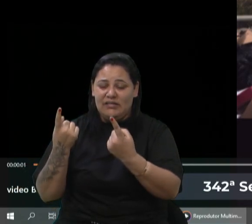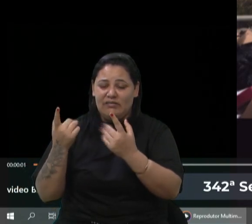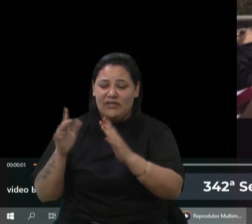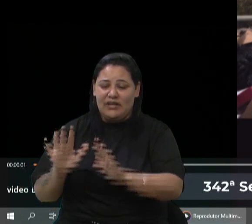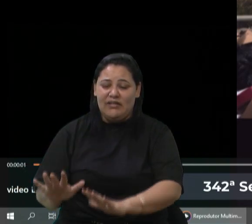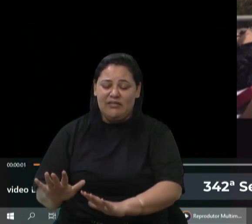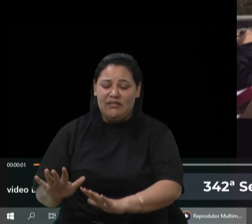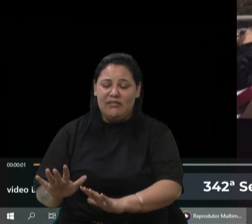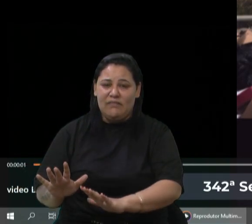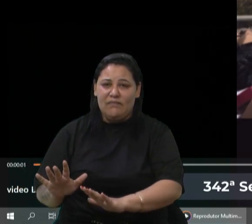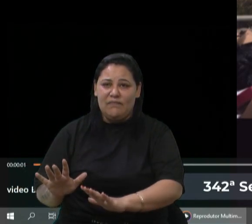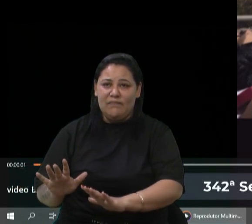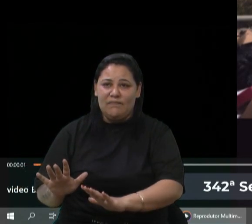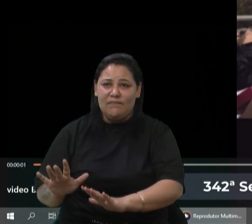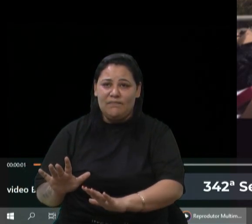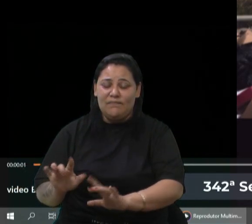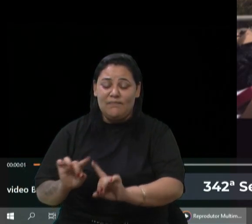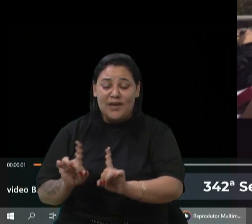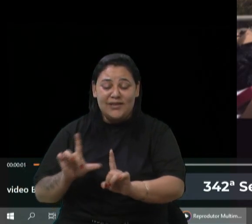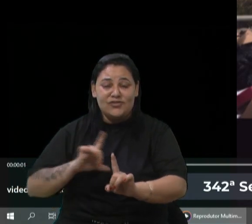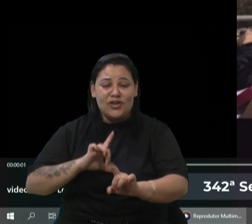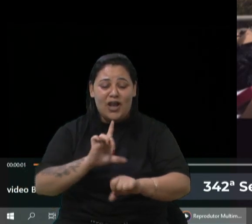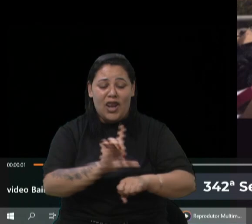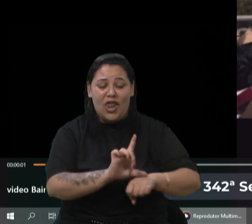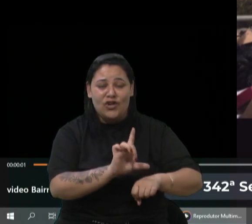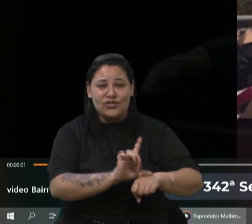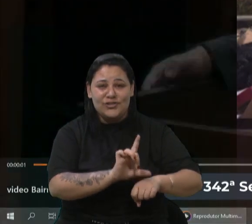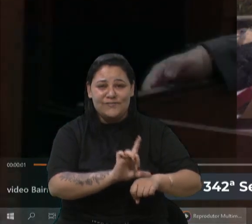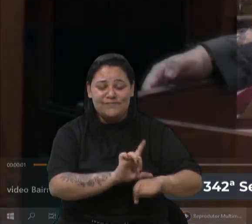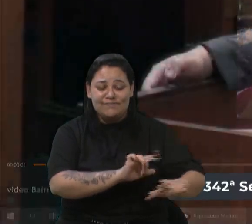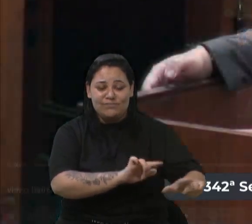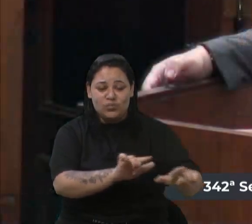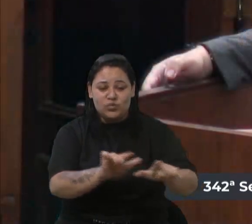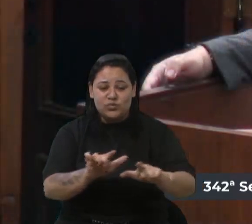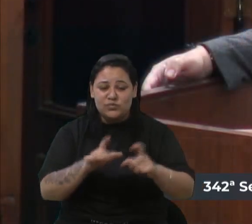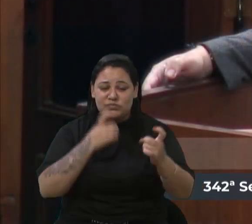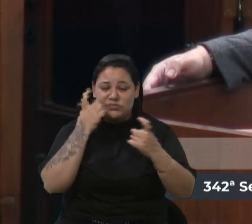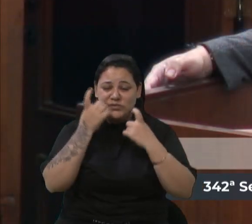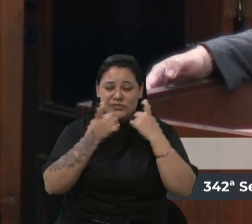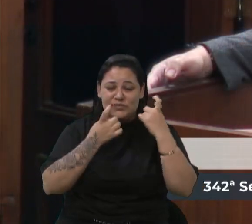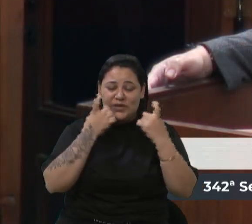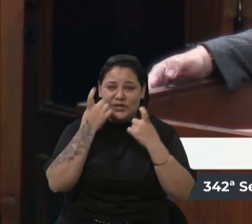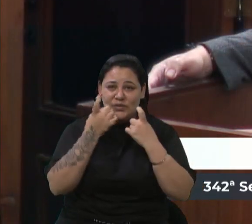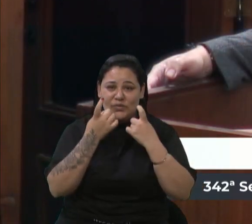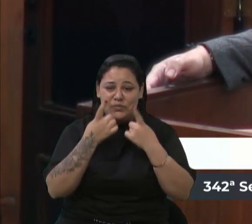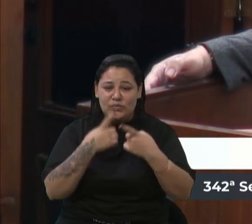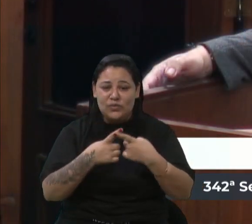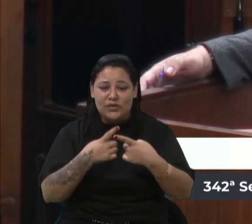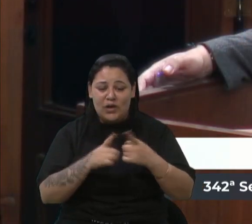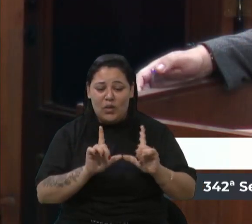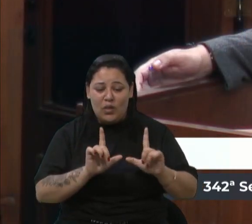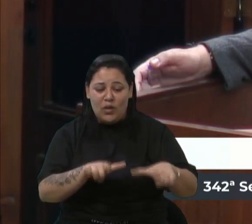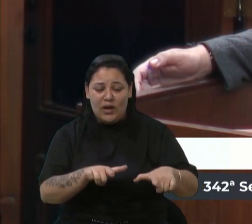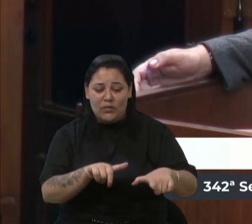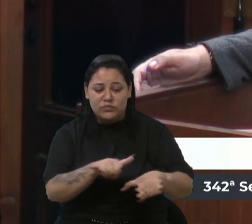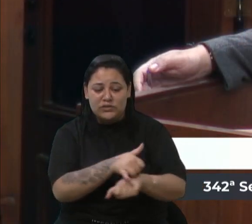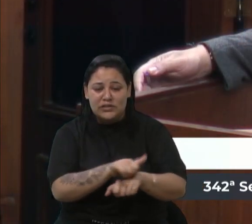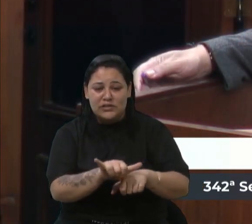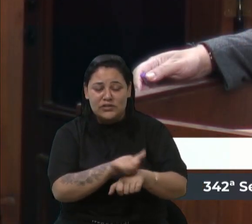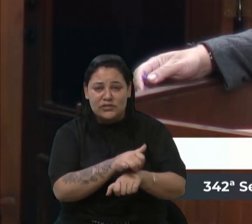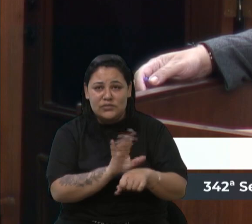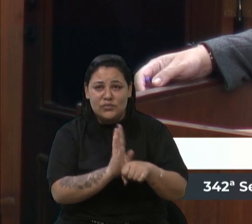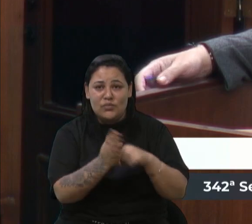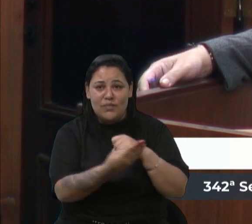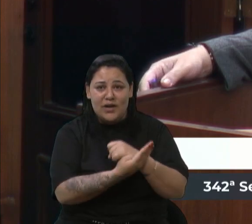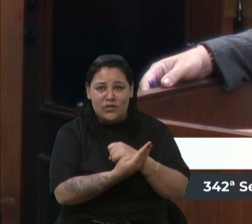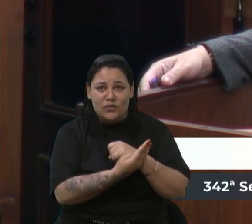comércio local ficou muito preocupado com isso. Muito preocupado, porque é um local estratégico no bairro de